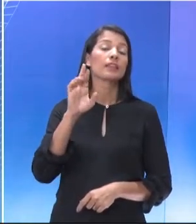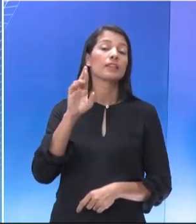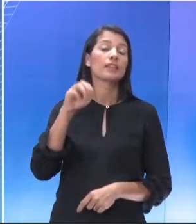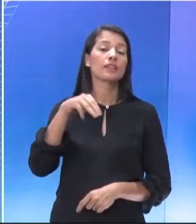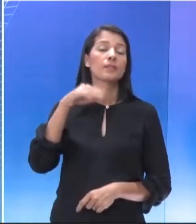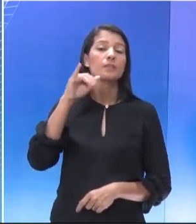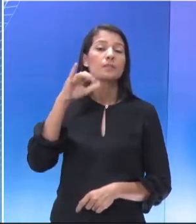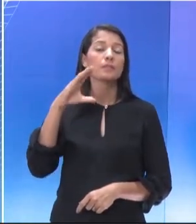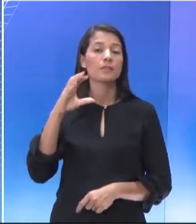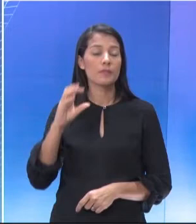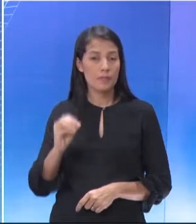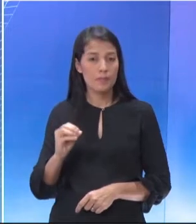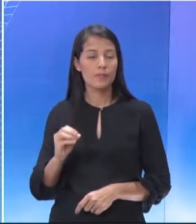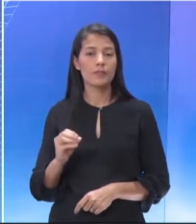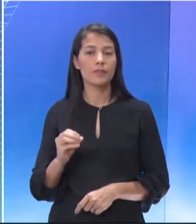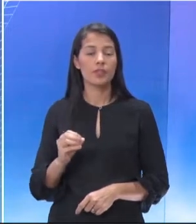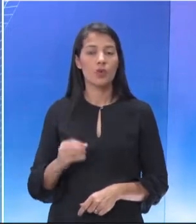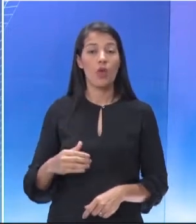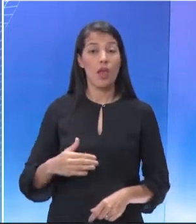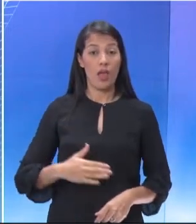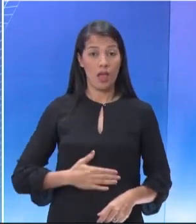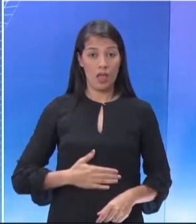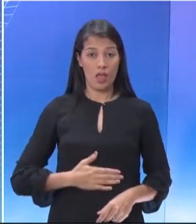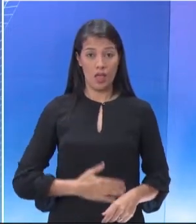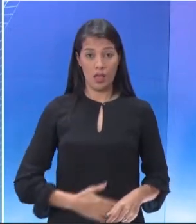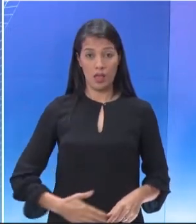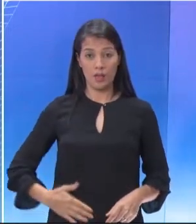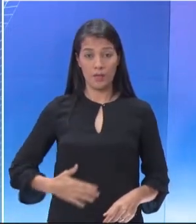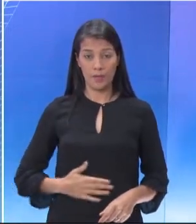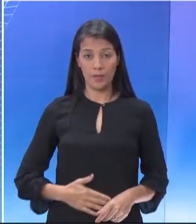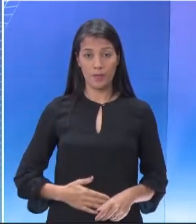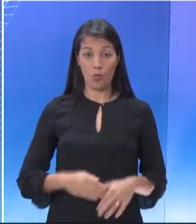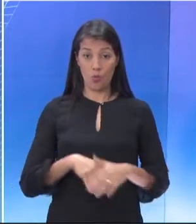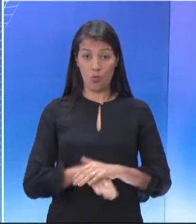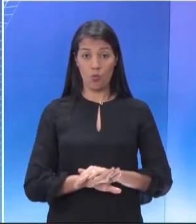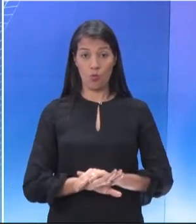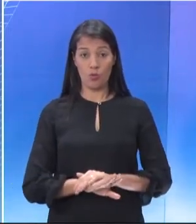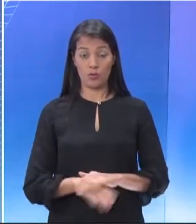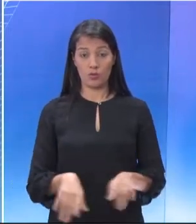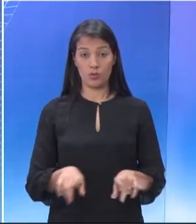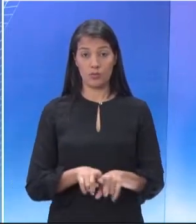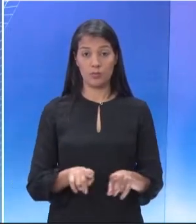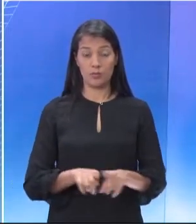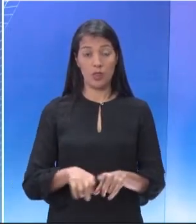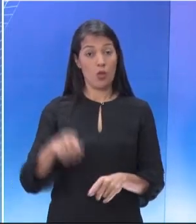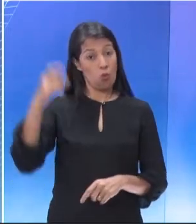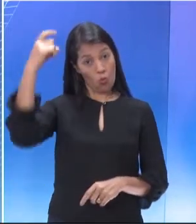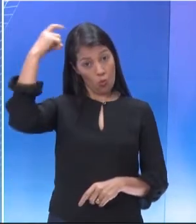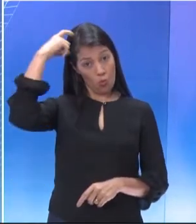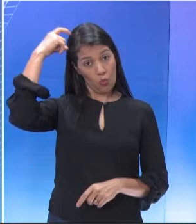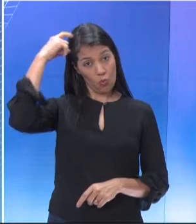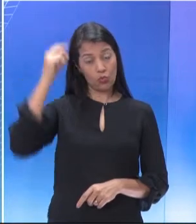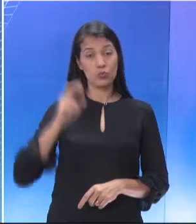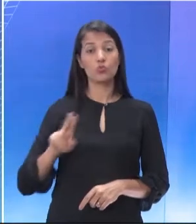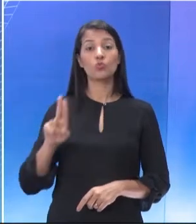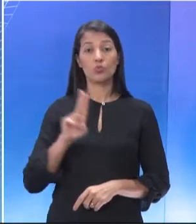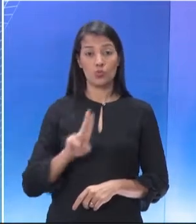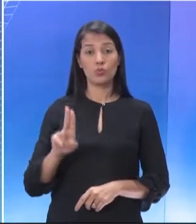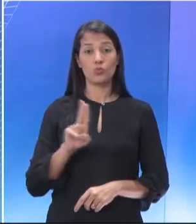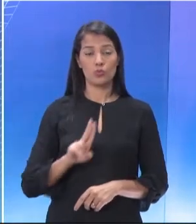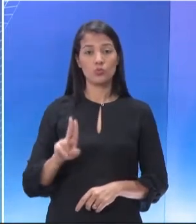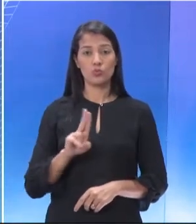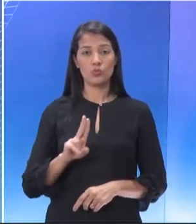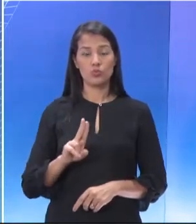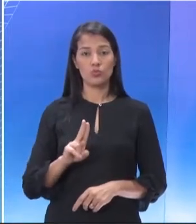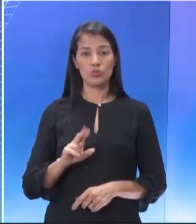região abdominal, certo? Então, os ursos, eles utilizam esse mecanismo para poder suportar o